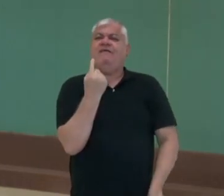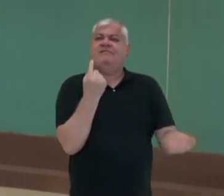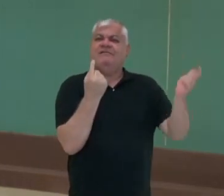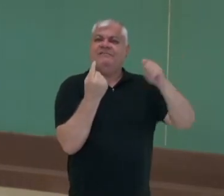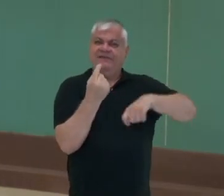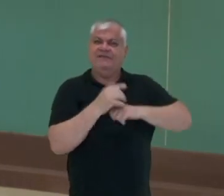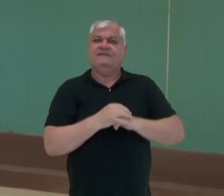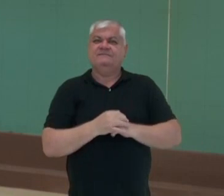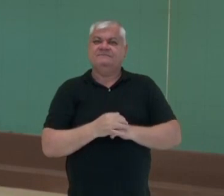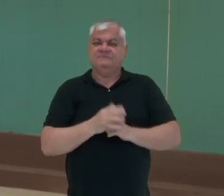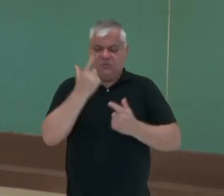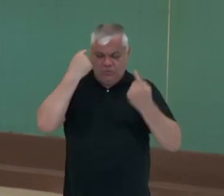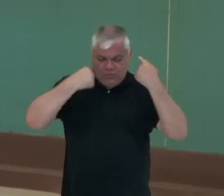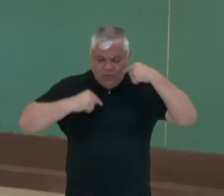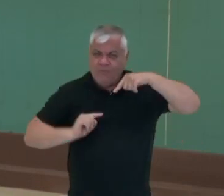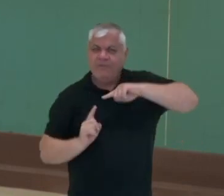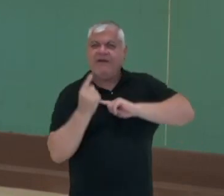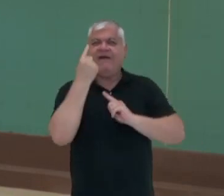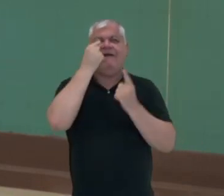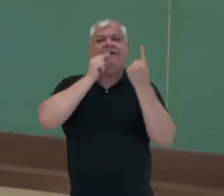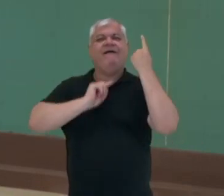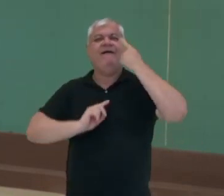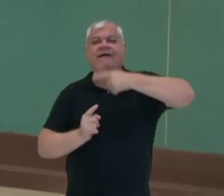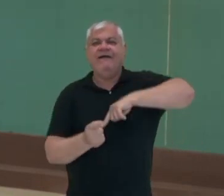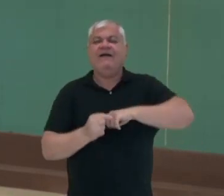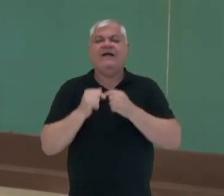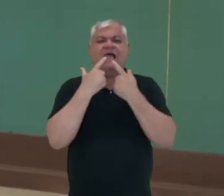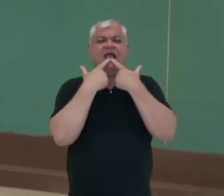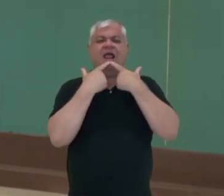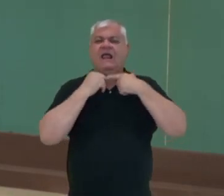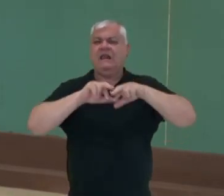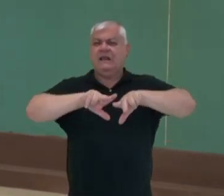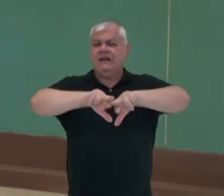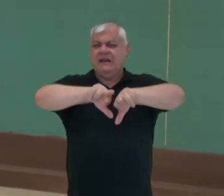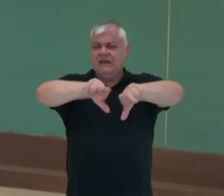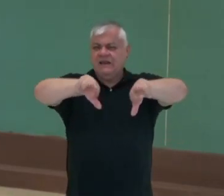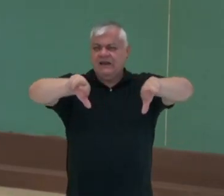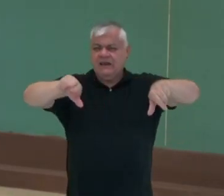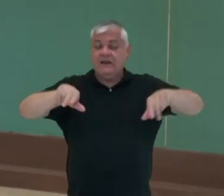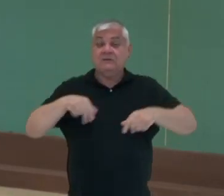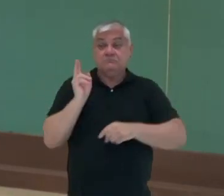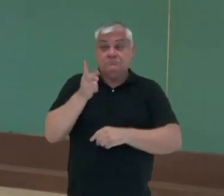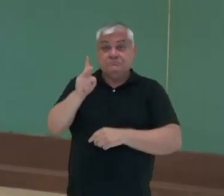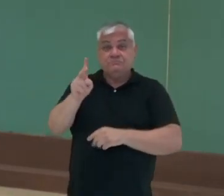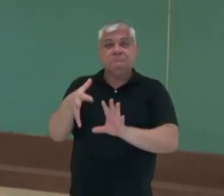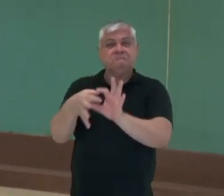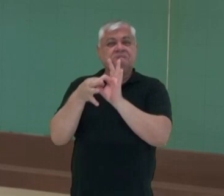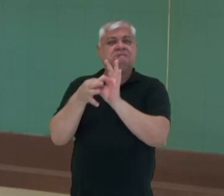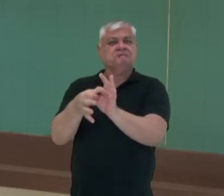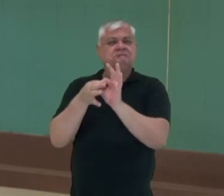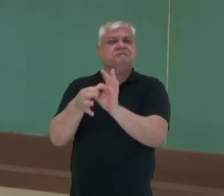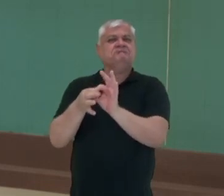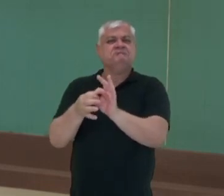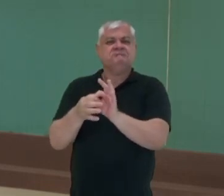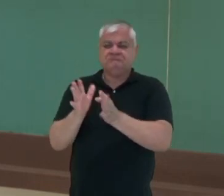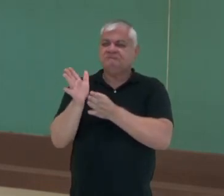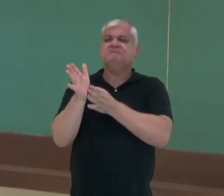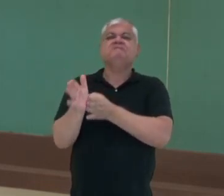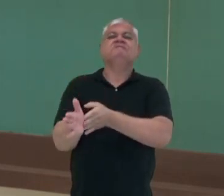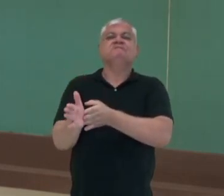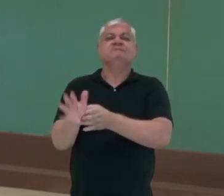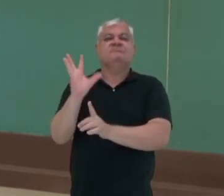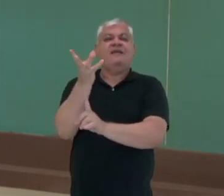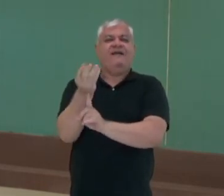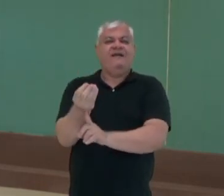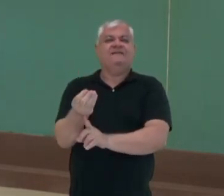Essa multilinguagem dentro da performance que atraiu ela e até hoje ela está presa, vamos colocar, num sentido positivo